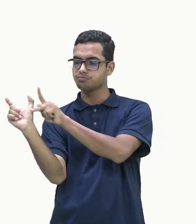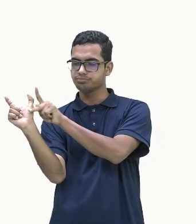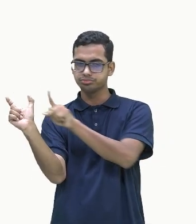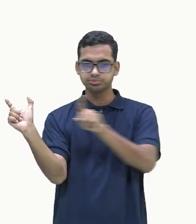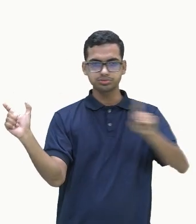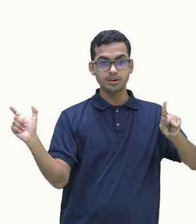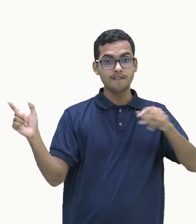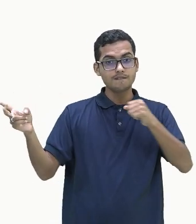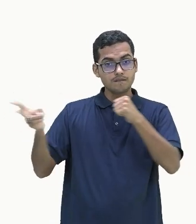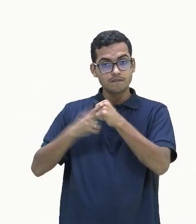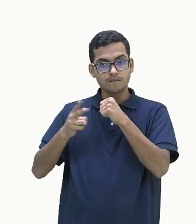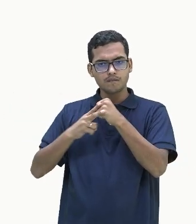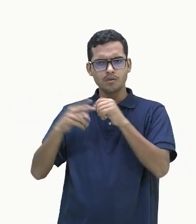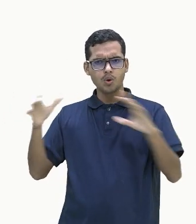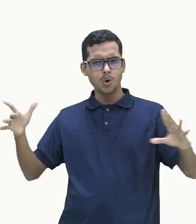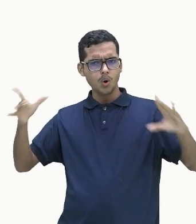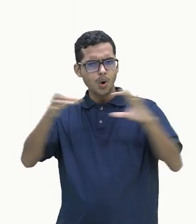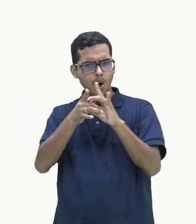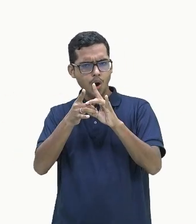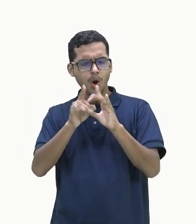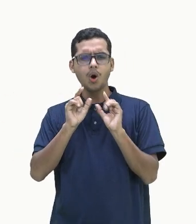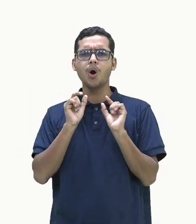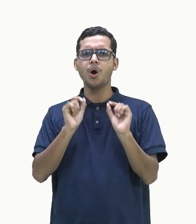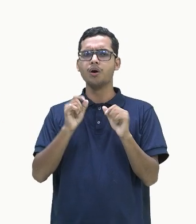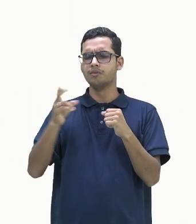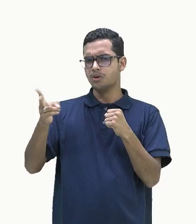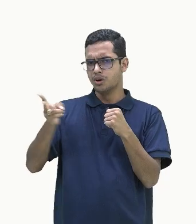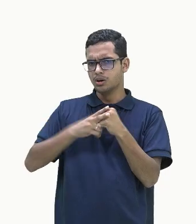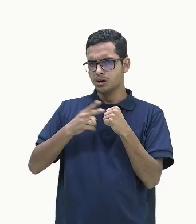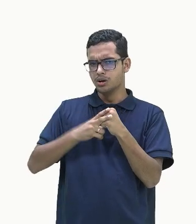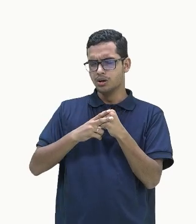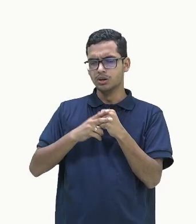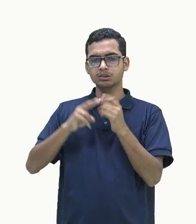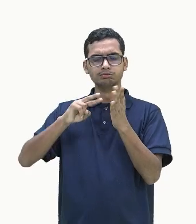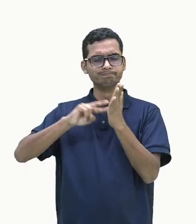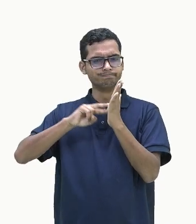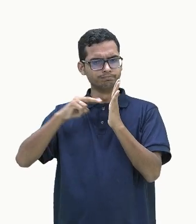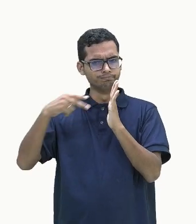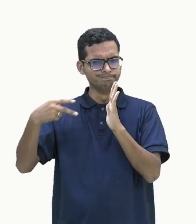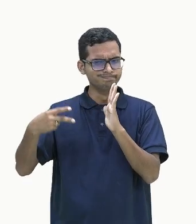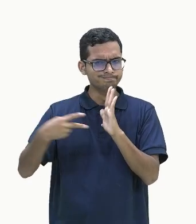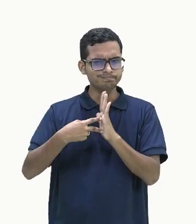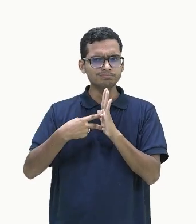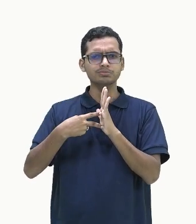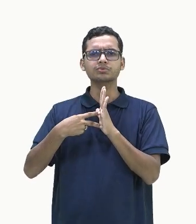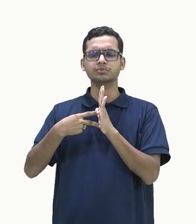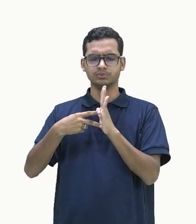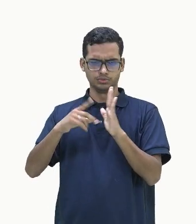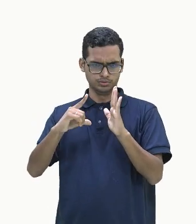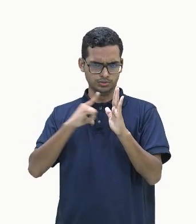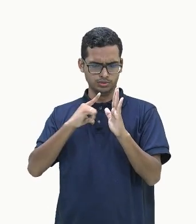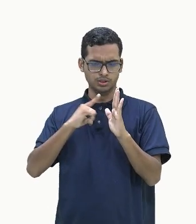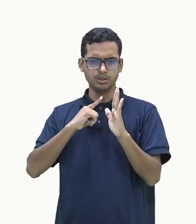ligação, tá, gente? O meu verbo aqui é o que eu chamo de verbo significativo, é um verbo que tem